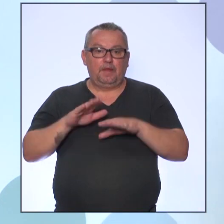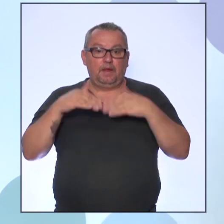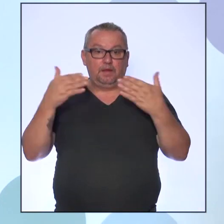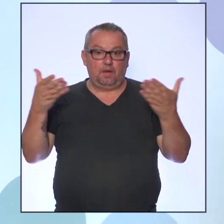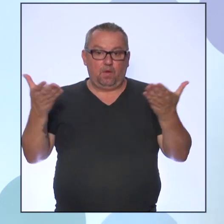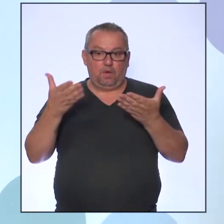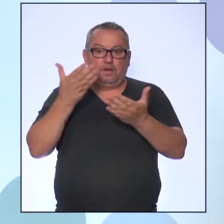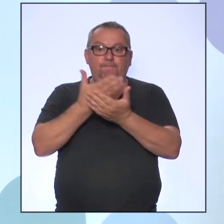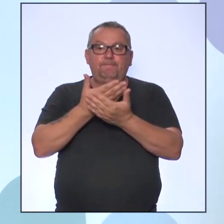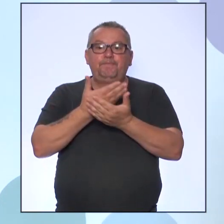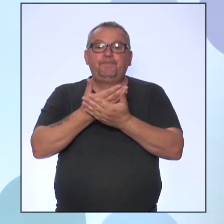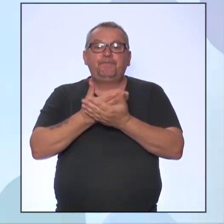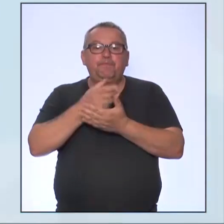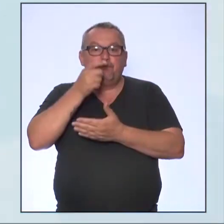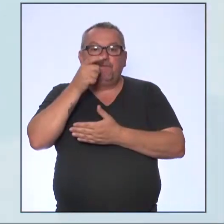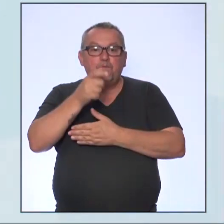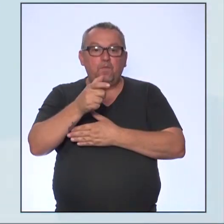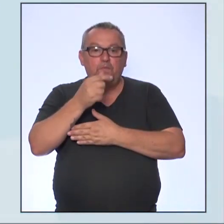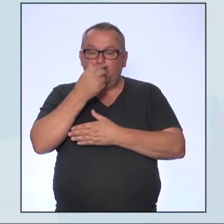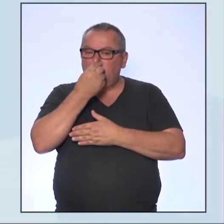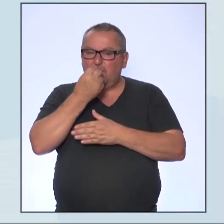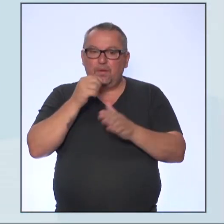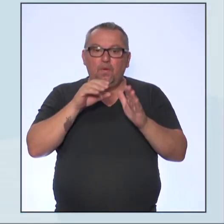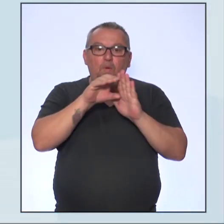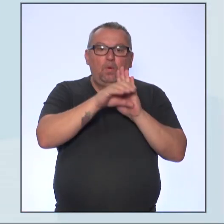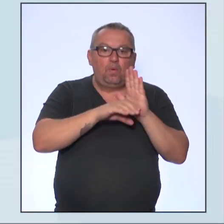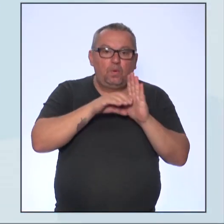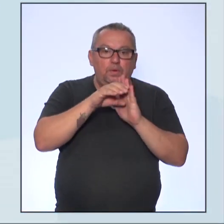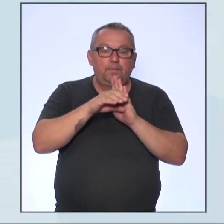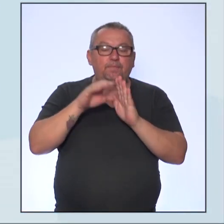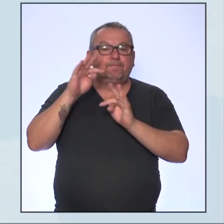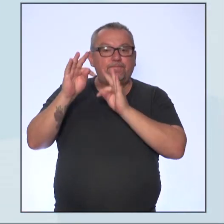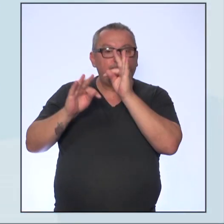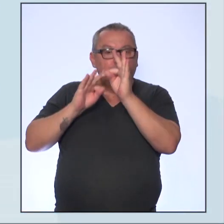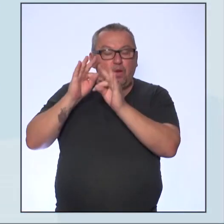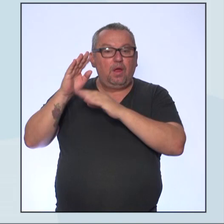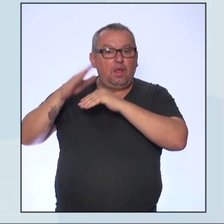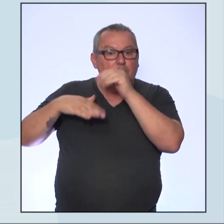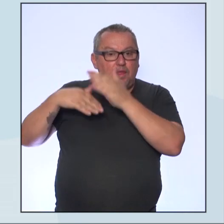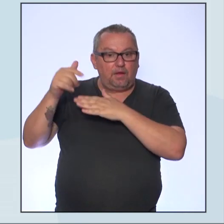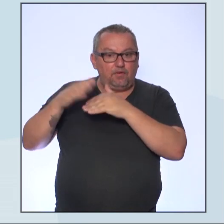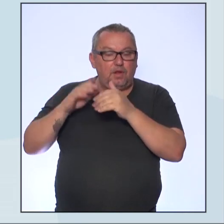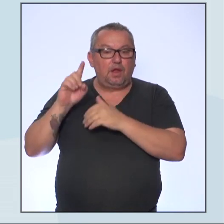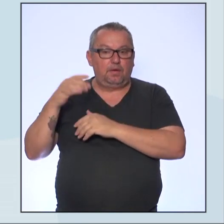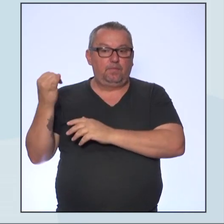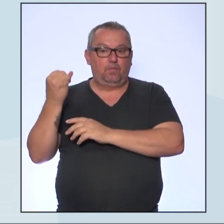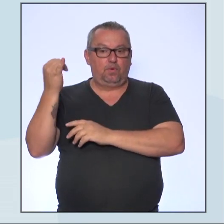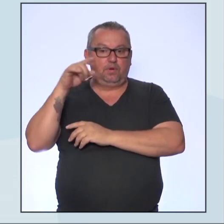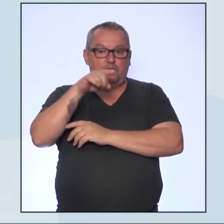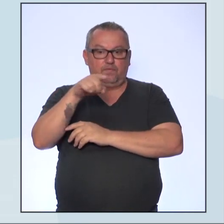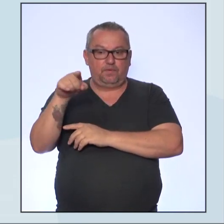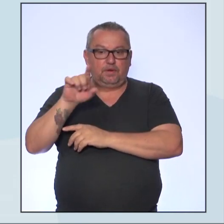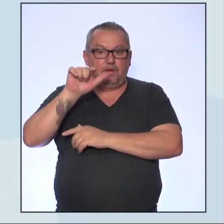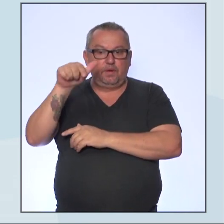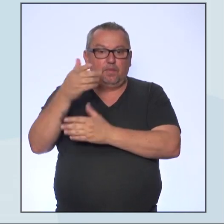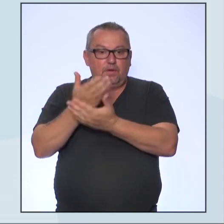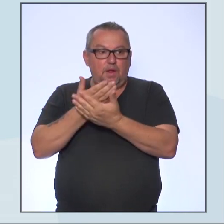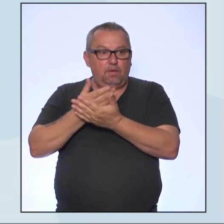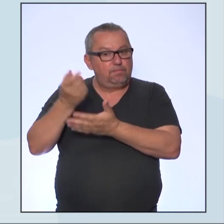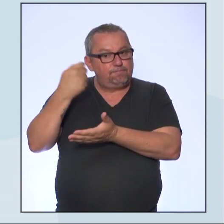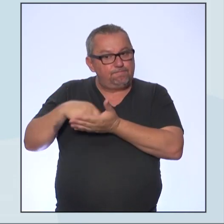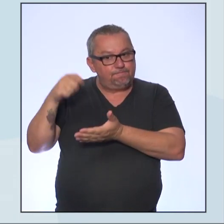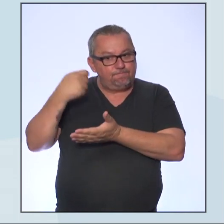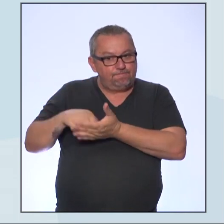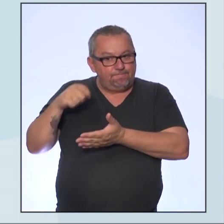nessa aula, o que, que nós vimos? Né? Nós vimos o conceito de técnica e tática. É importante vocês, depois da aula, anotarem o que